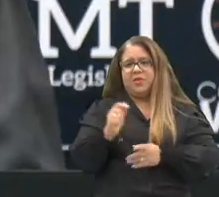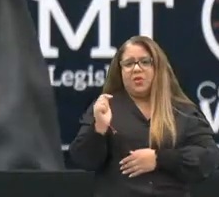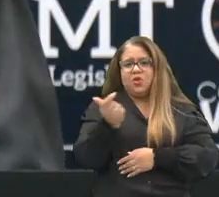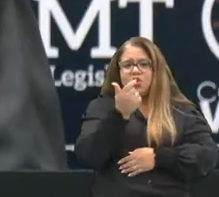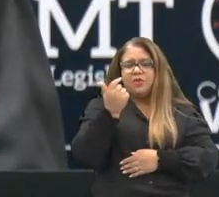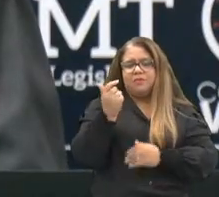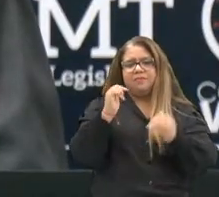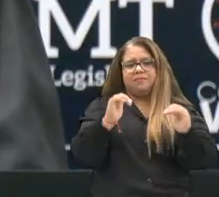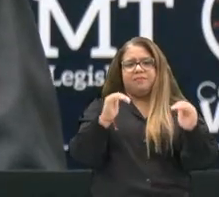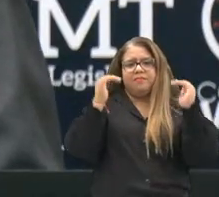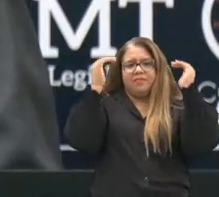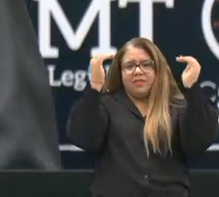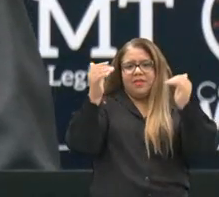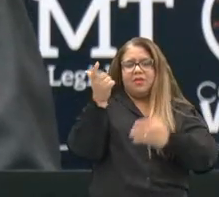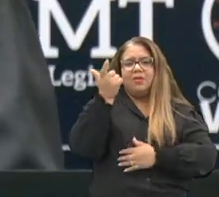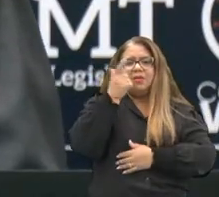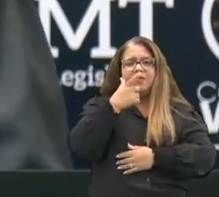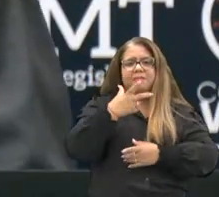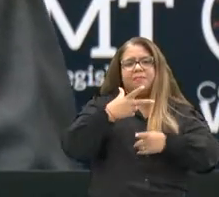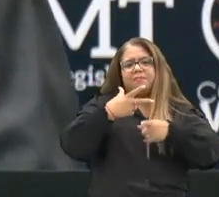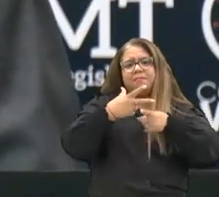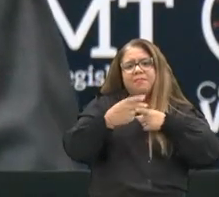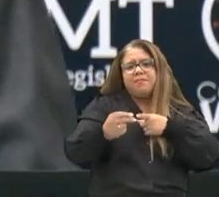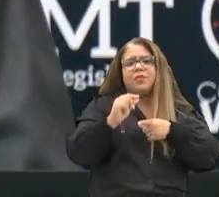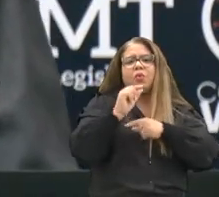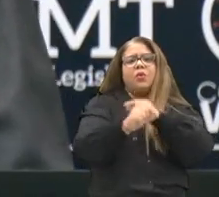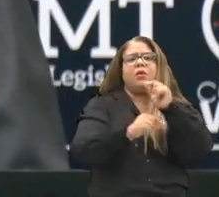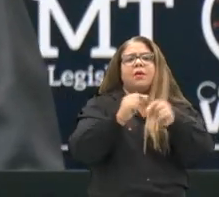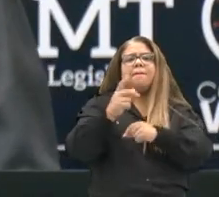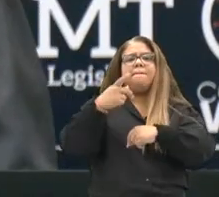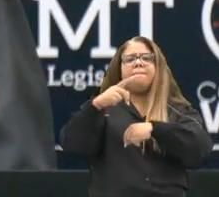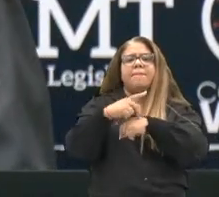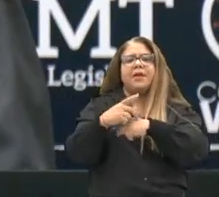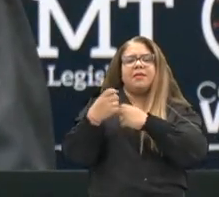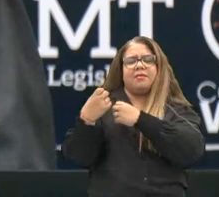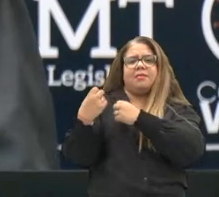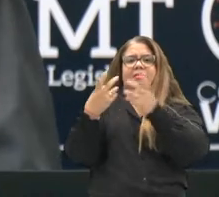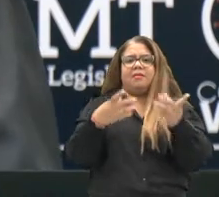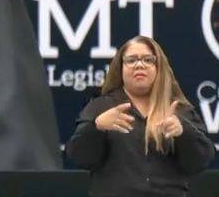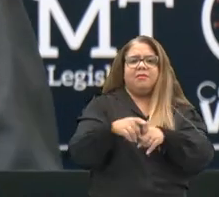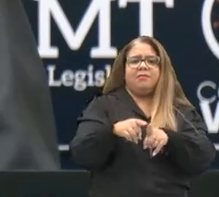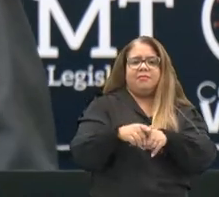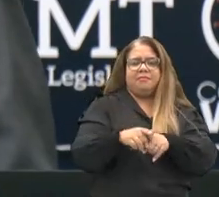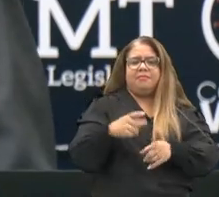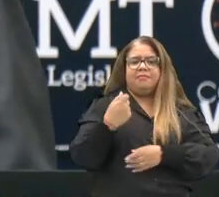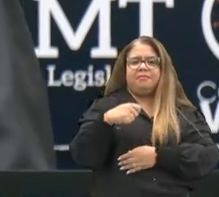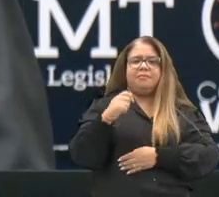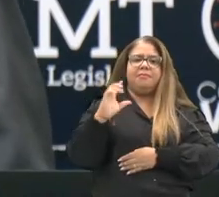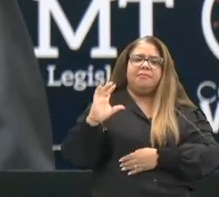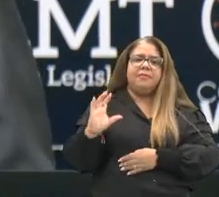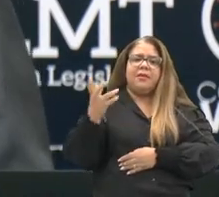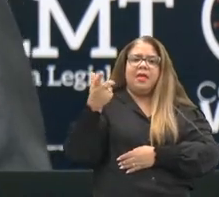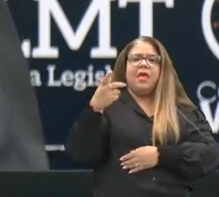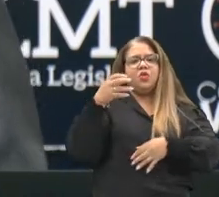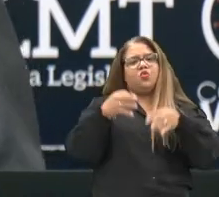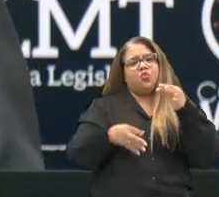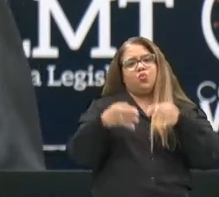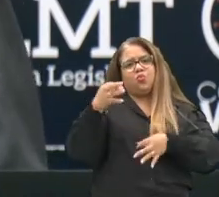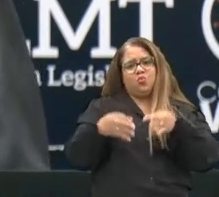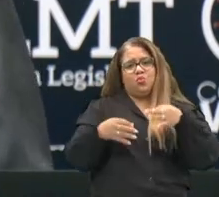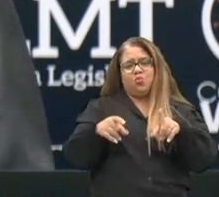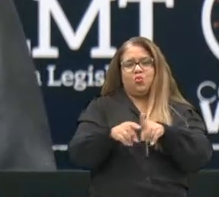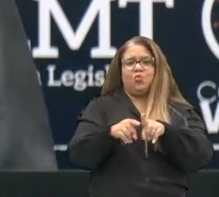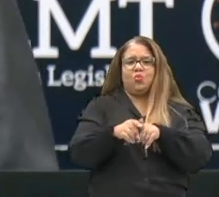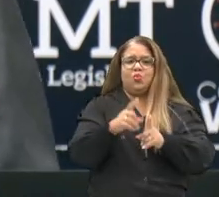promover e entregar de quem quer que seja para outro país, o que deveria acontecer por ordem da justiça e do próprio